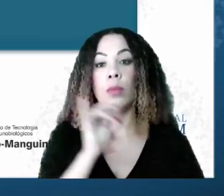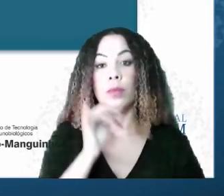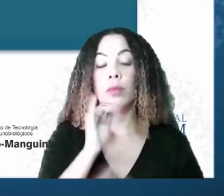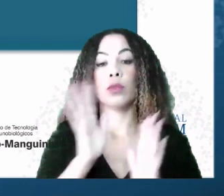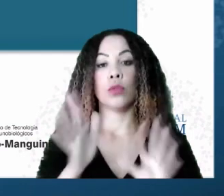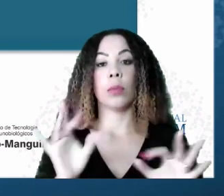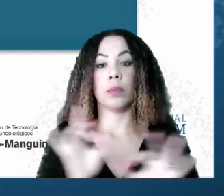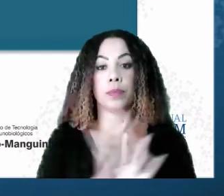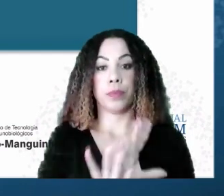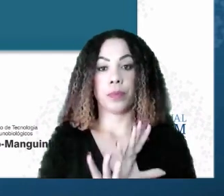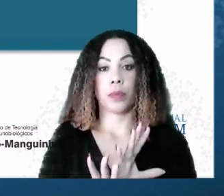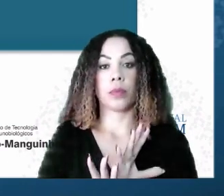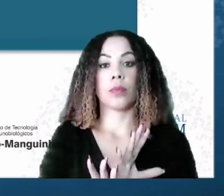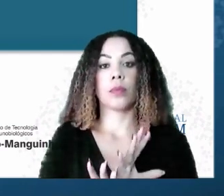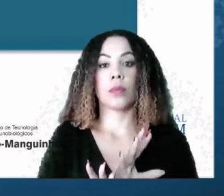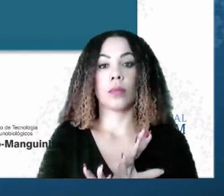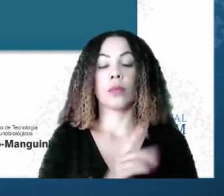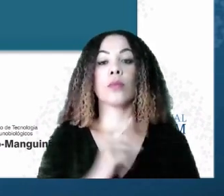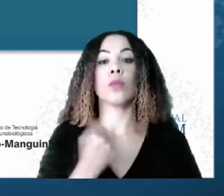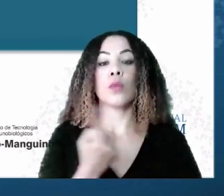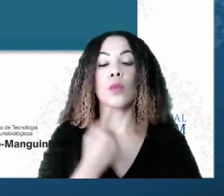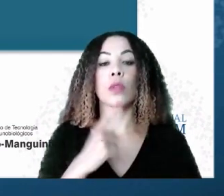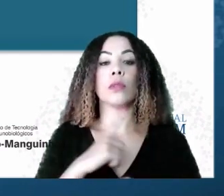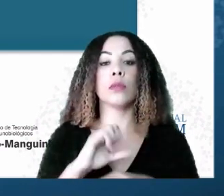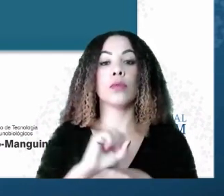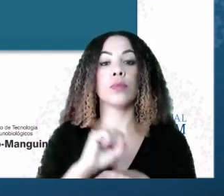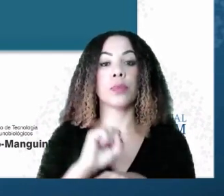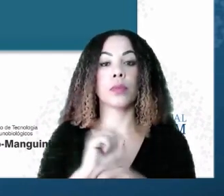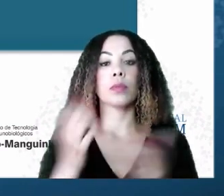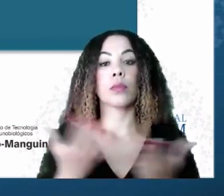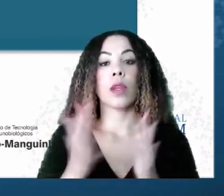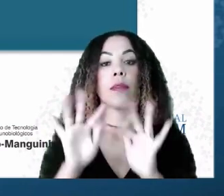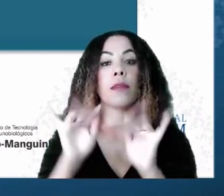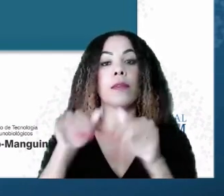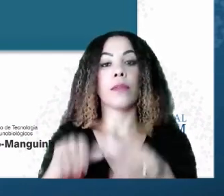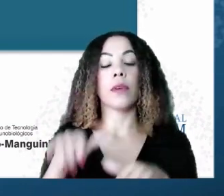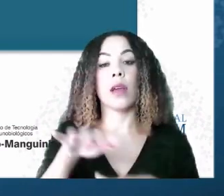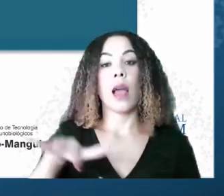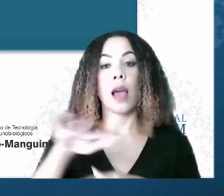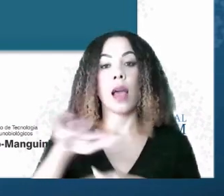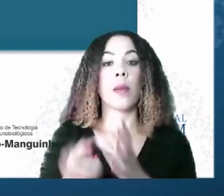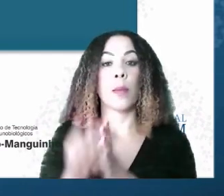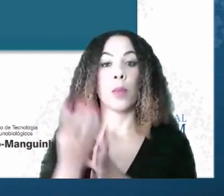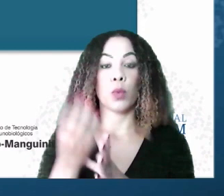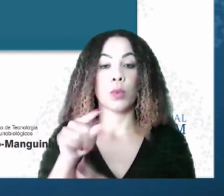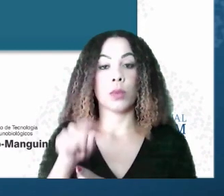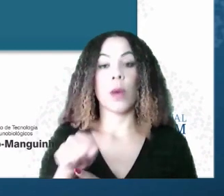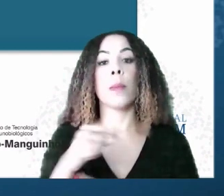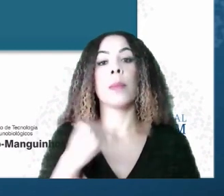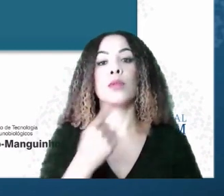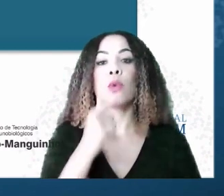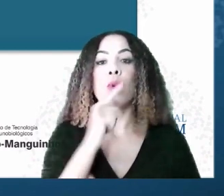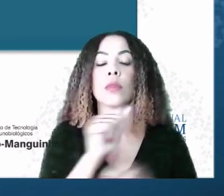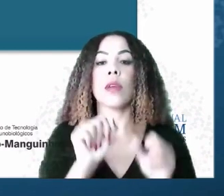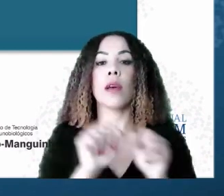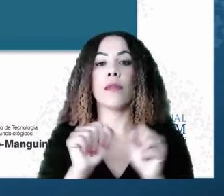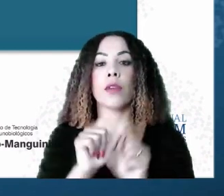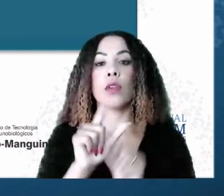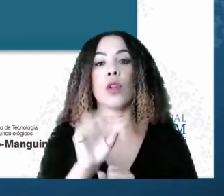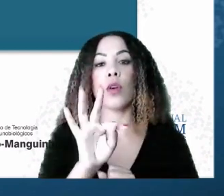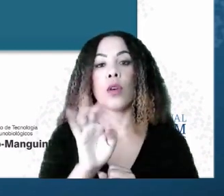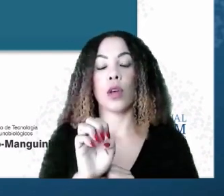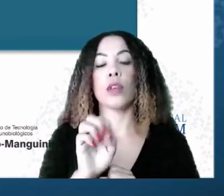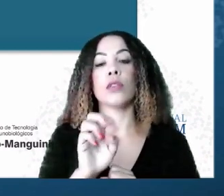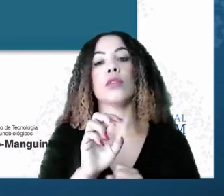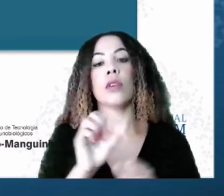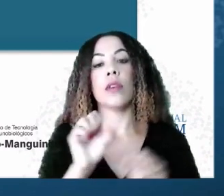estabelecidos. Nós estamos aguardando a finalização da nossa área produtiva, para que a gente possa produzir os lotes de viabilidade,